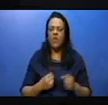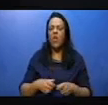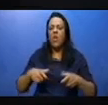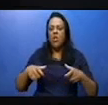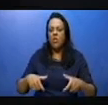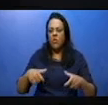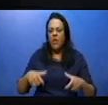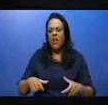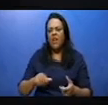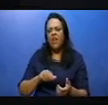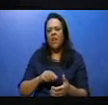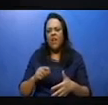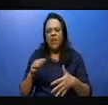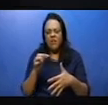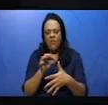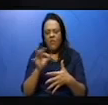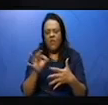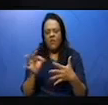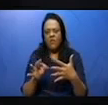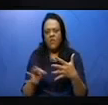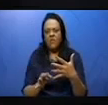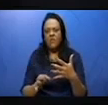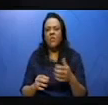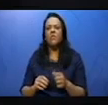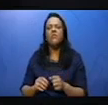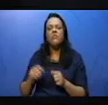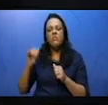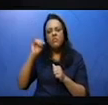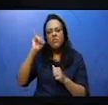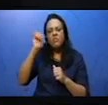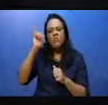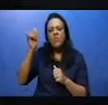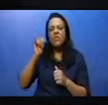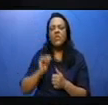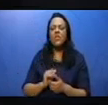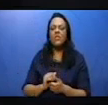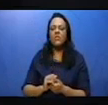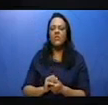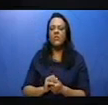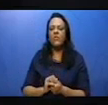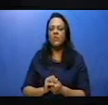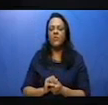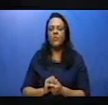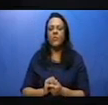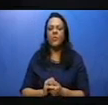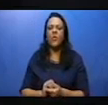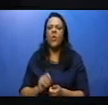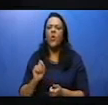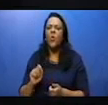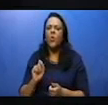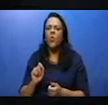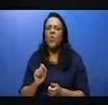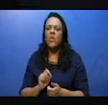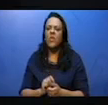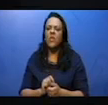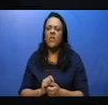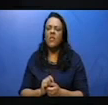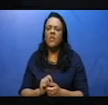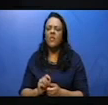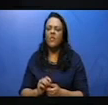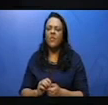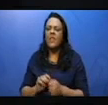temos vários elementos para se compor uma narrativa. E terror? Vamos observar o que